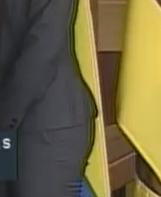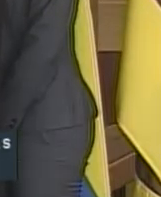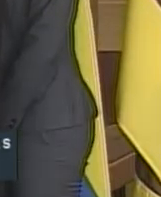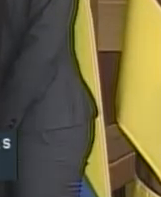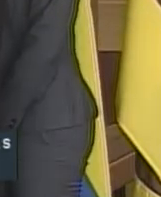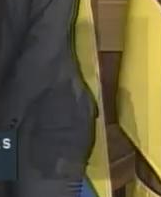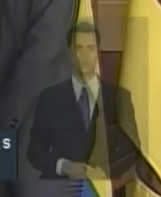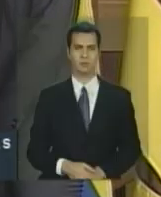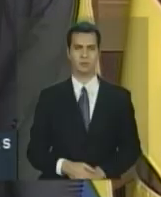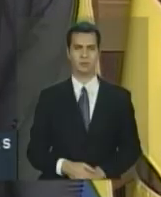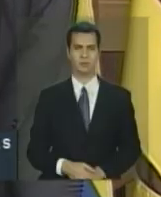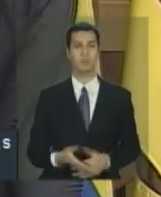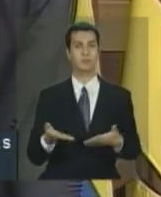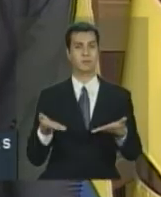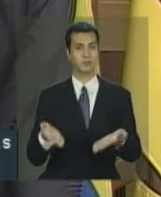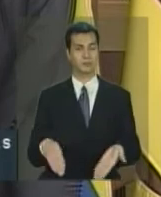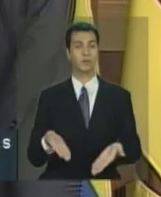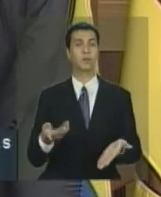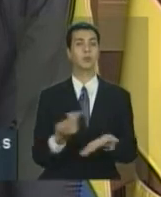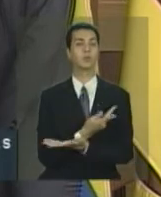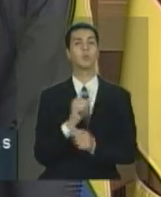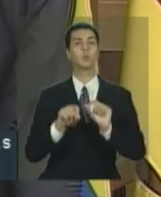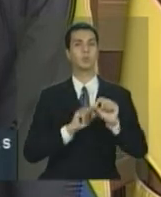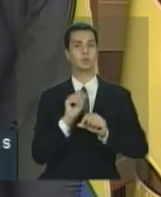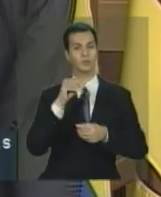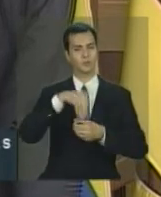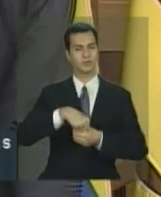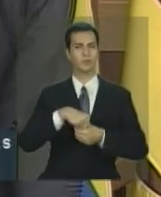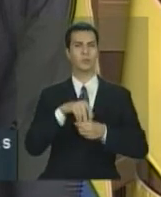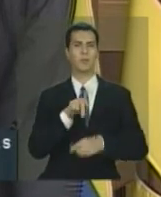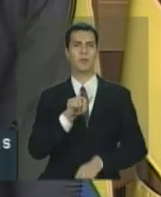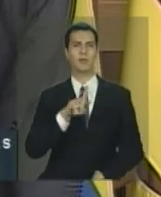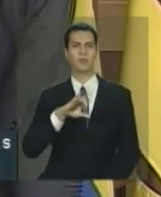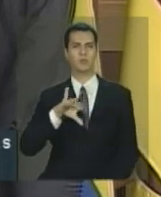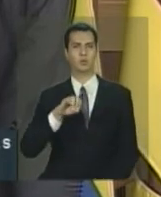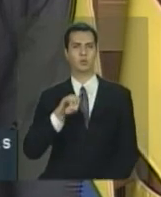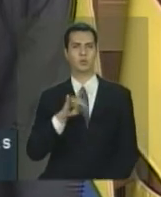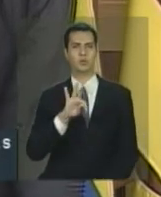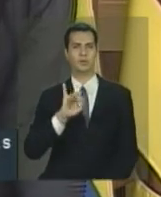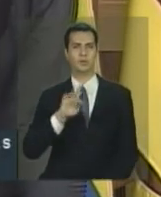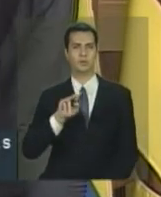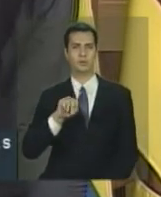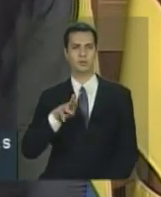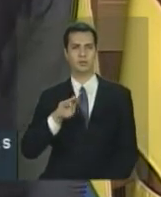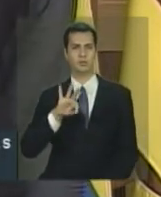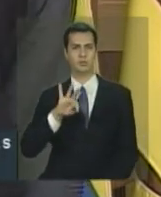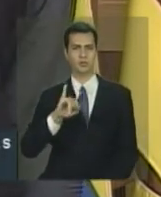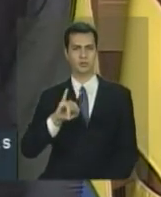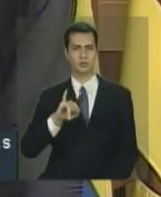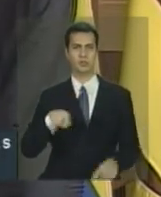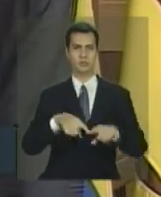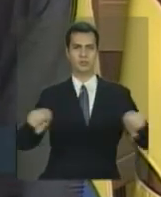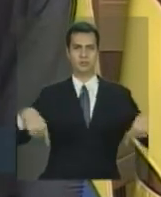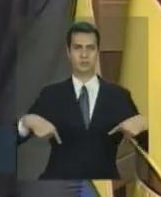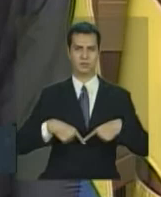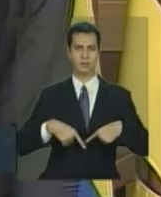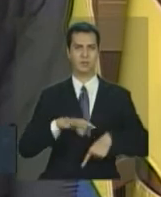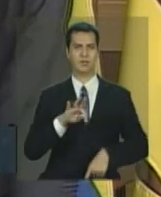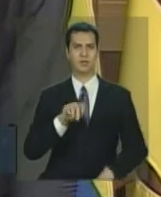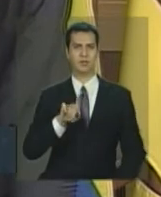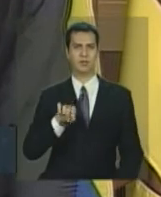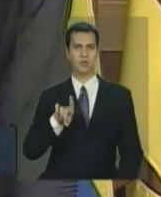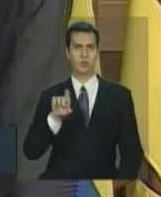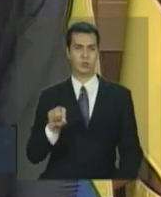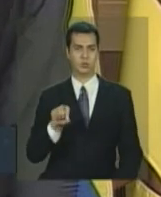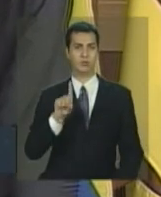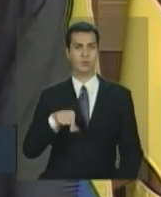Esta cerimônia acontece no Palácio do Itamaraty, na Sala dos Tratados, que